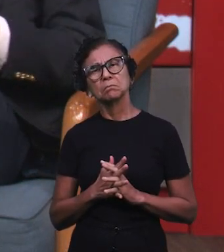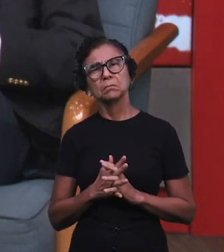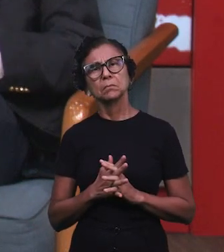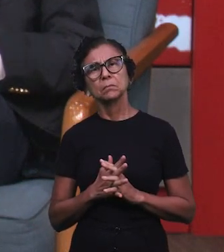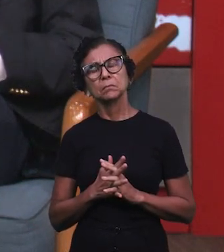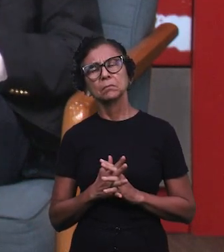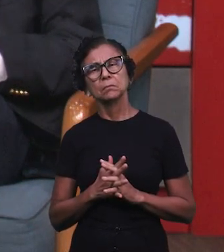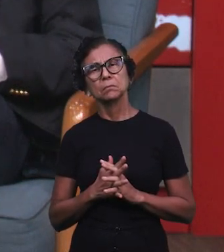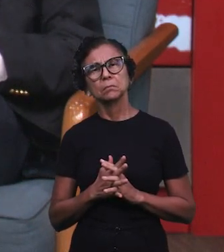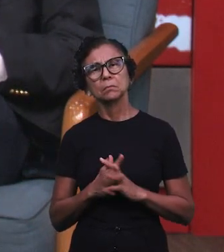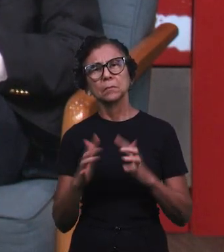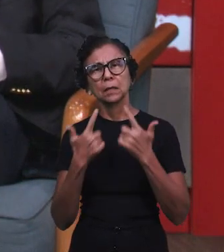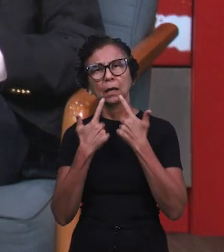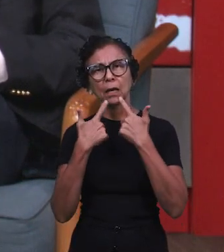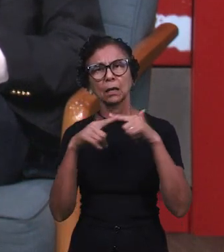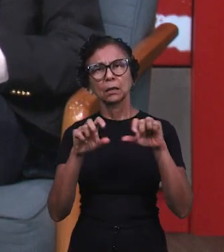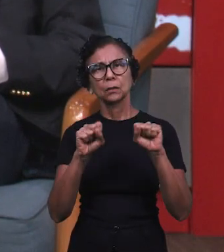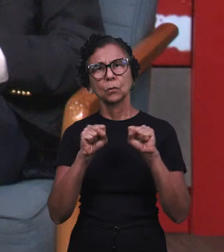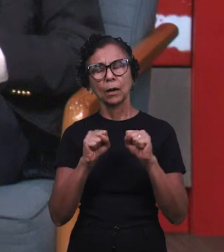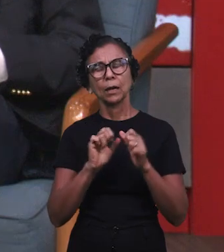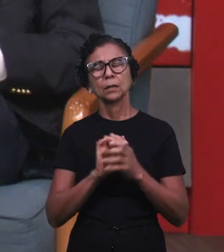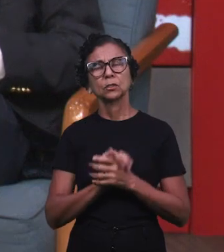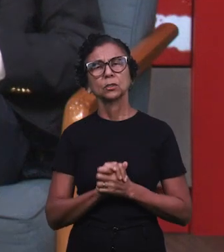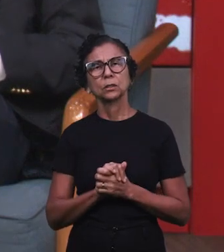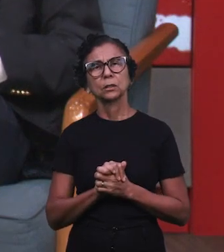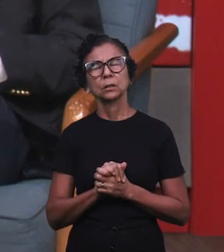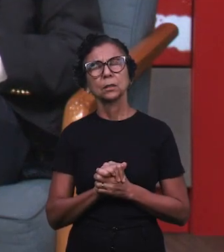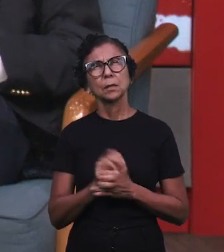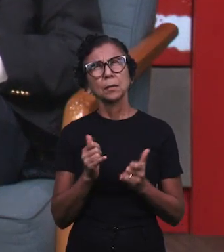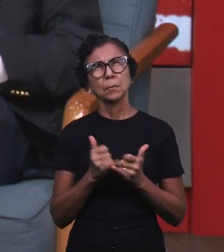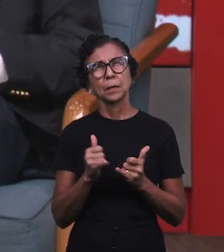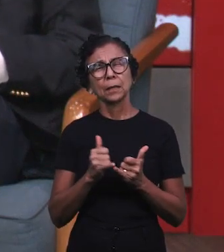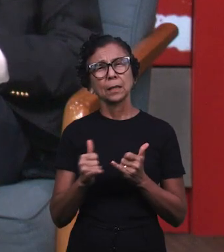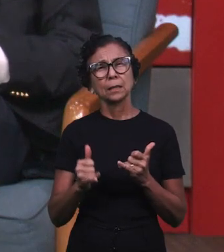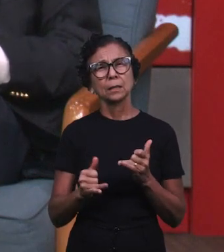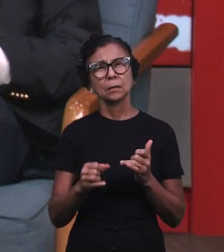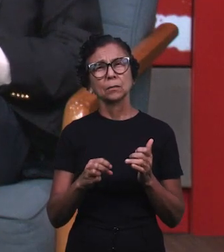bem semelhante aos 3 primeiros livros,